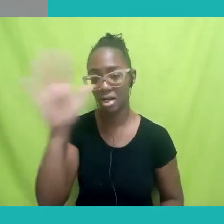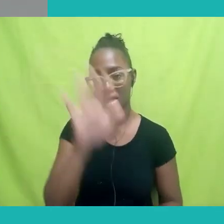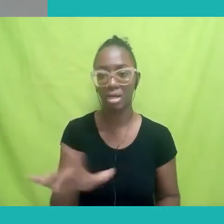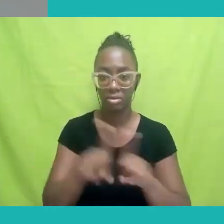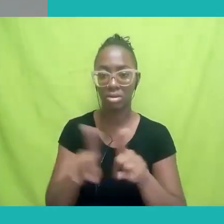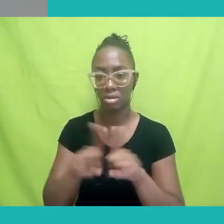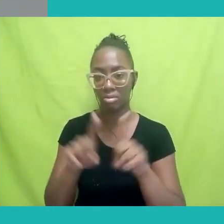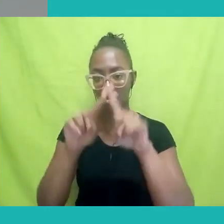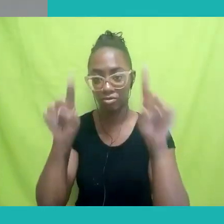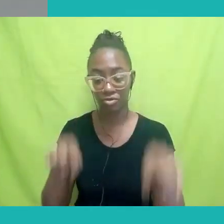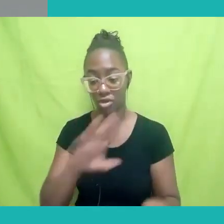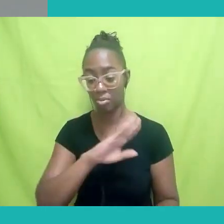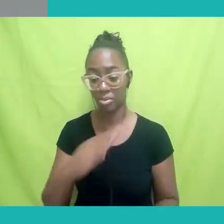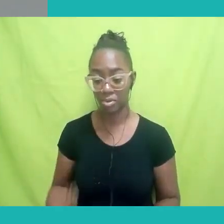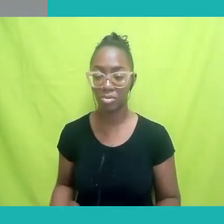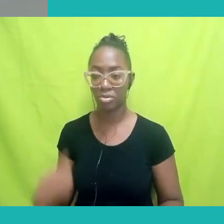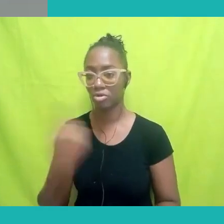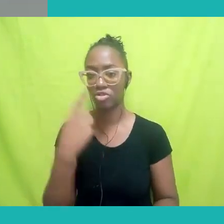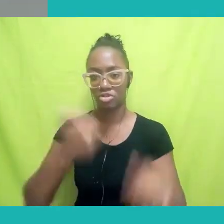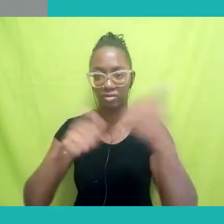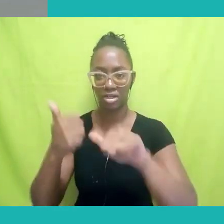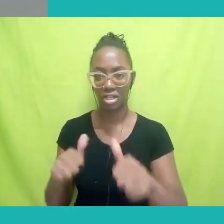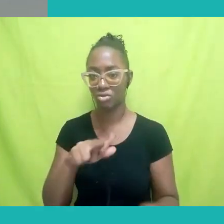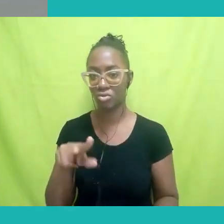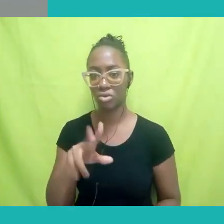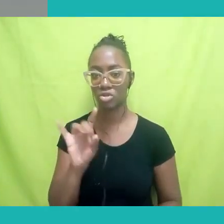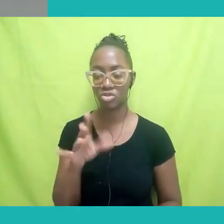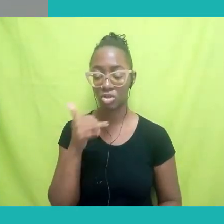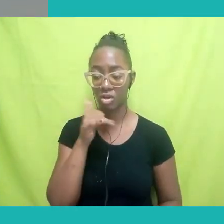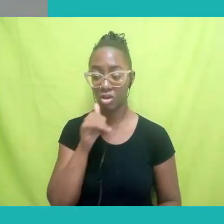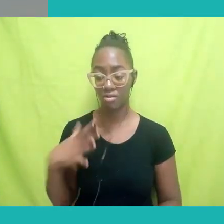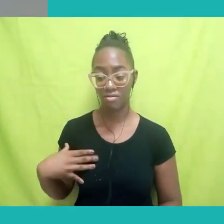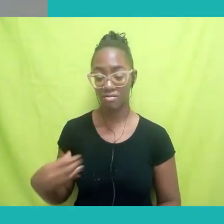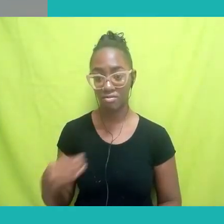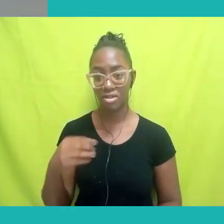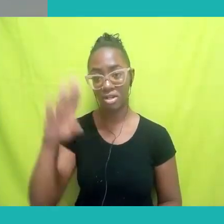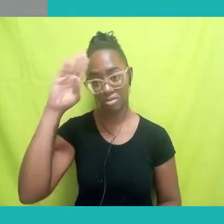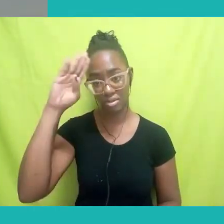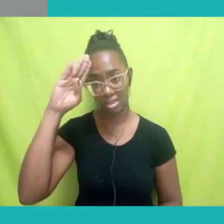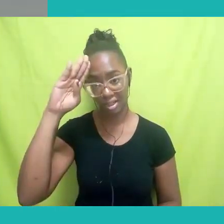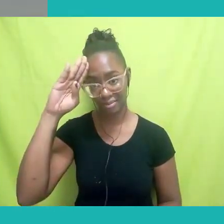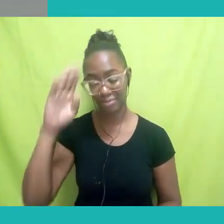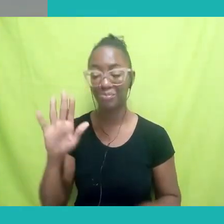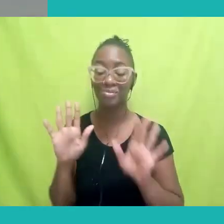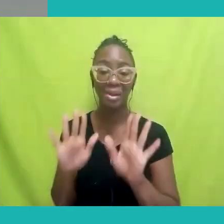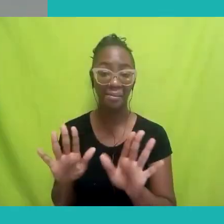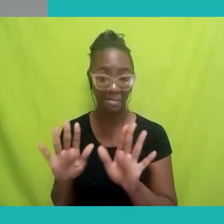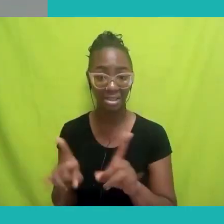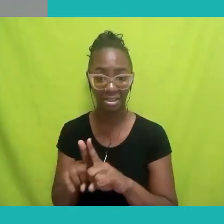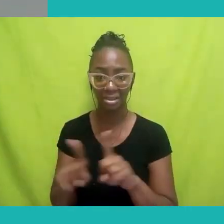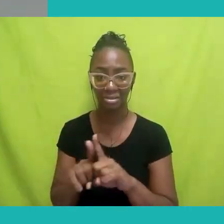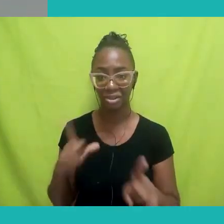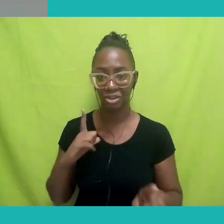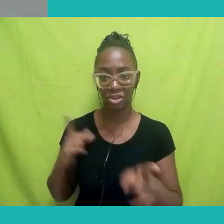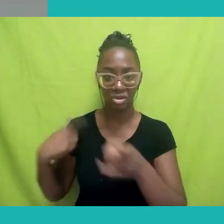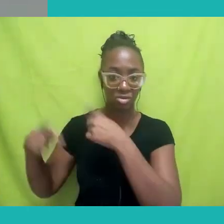servidores públicos, para a gente analisar. Porque não é só a filha do militar que recebe a pensão, né? O militar ainda tem essa questão, tinha um contexto histórico, ele ia